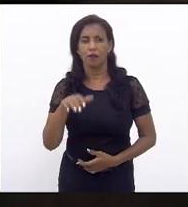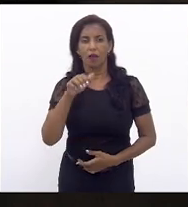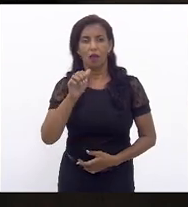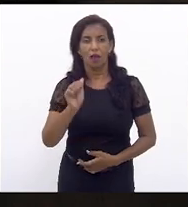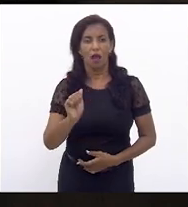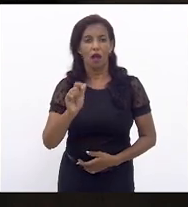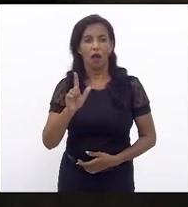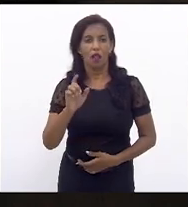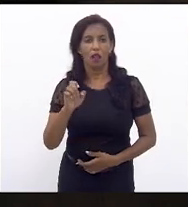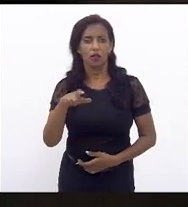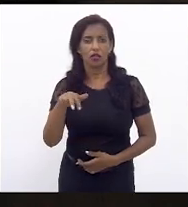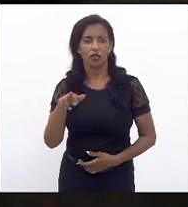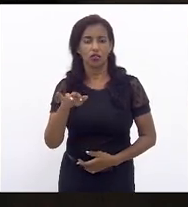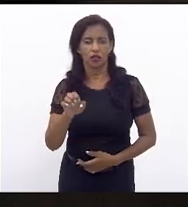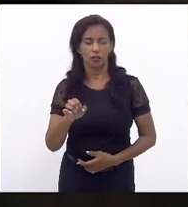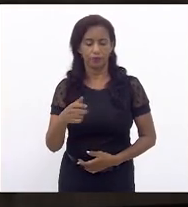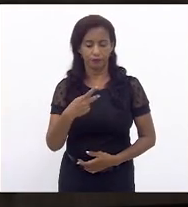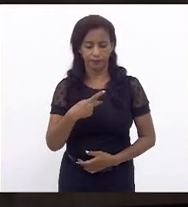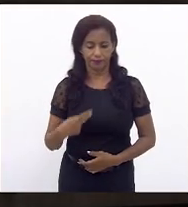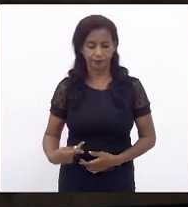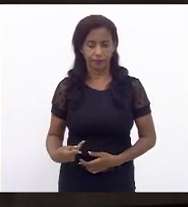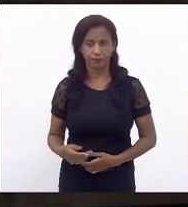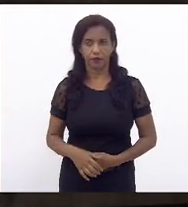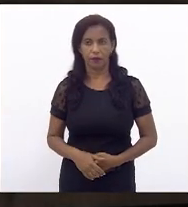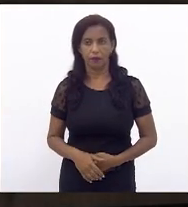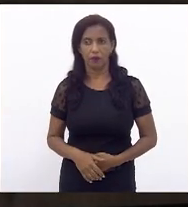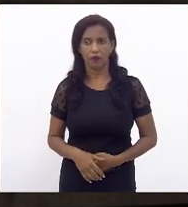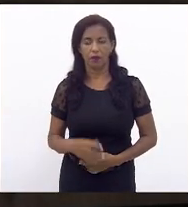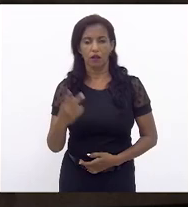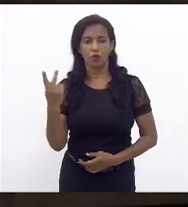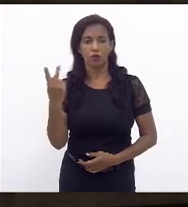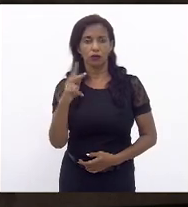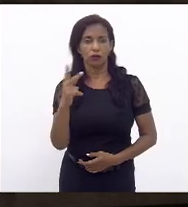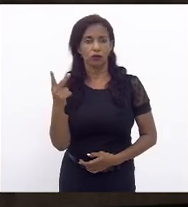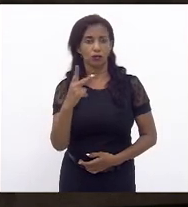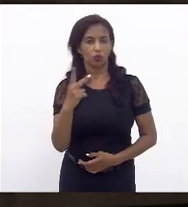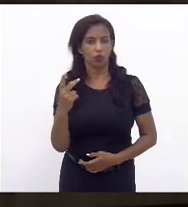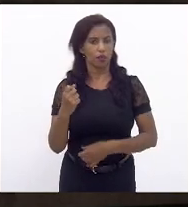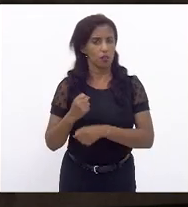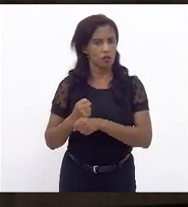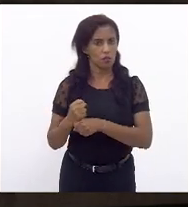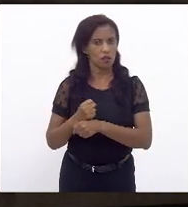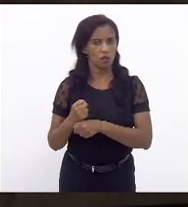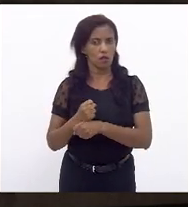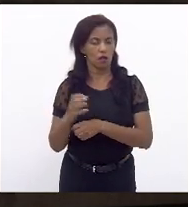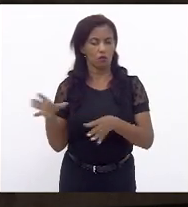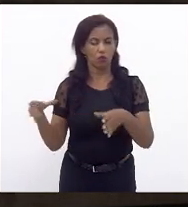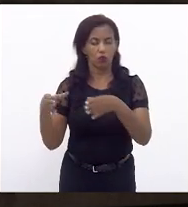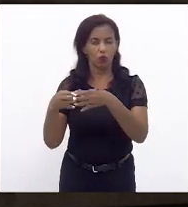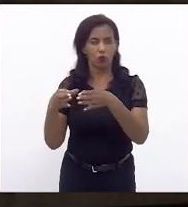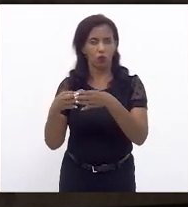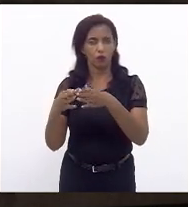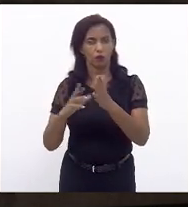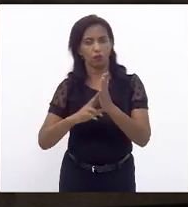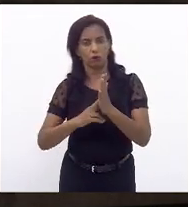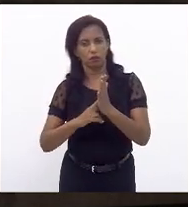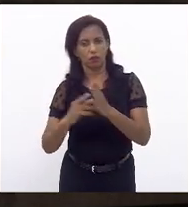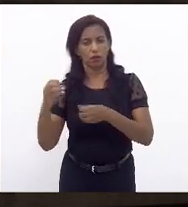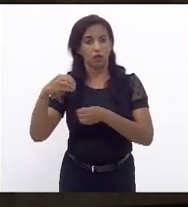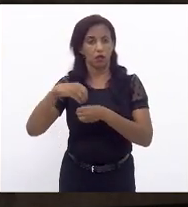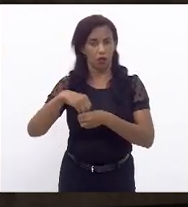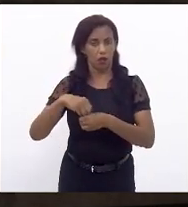Freitas. Presidente, eu nos dois primeiros anos tive o prazer de compor a Comissão de Normas Internas,